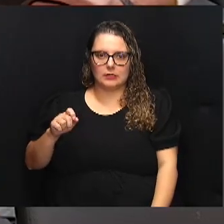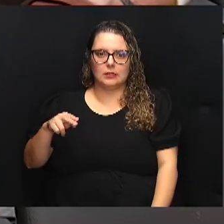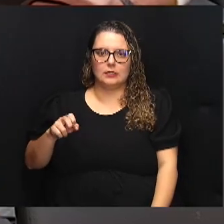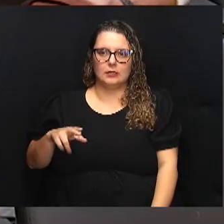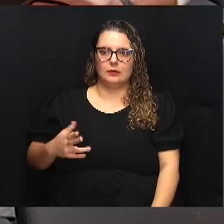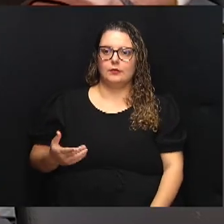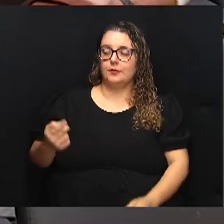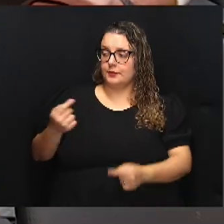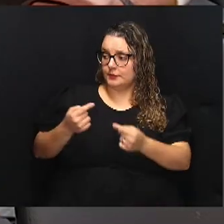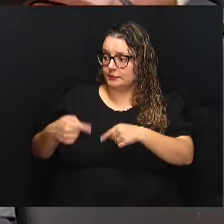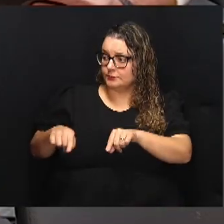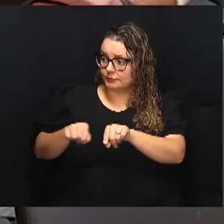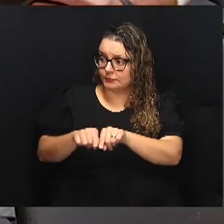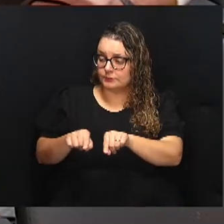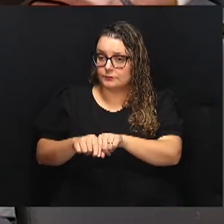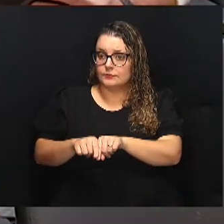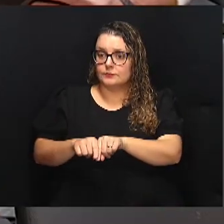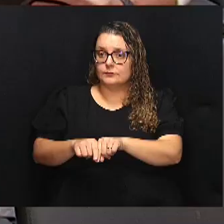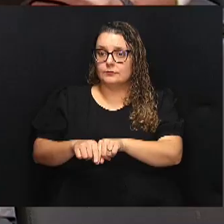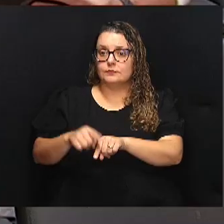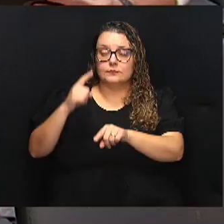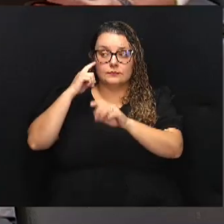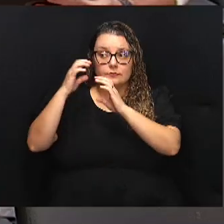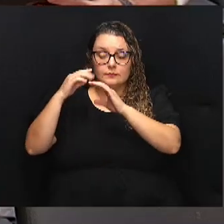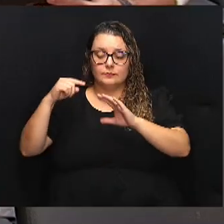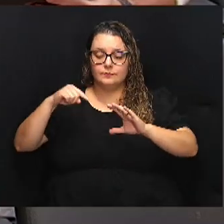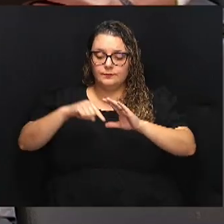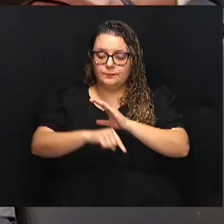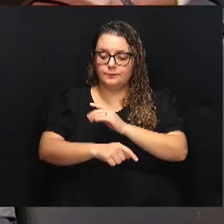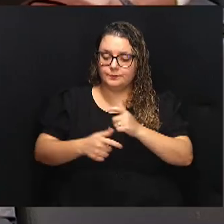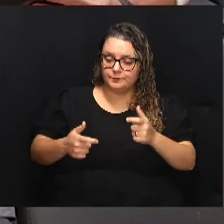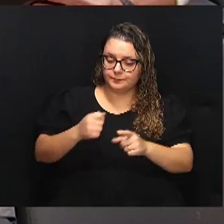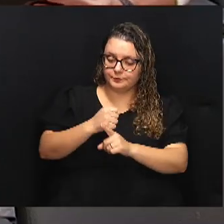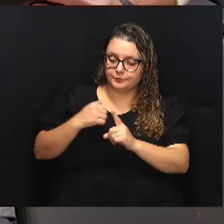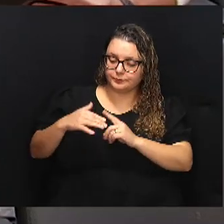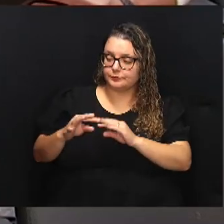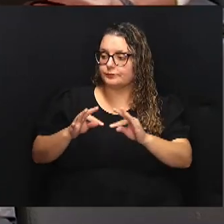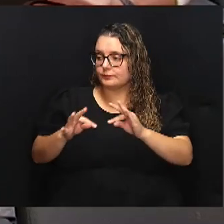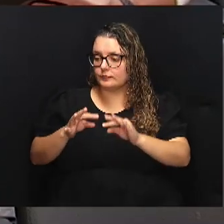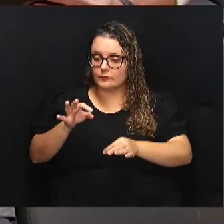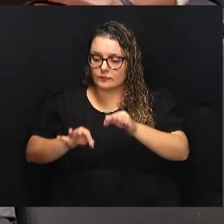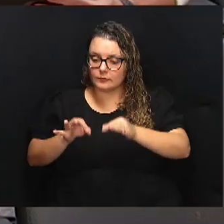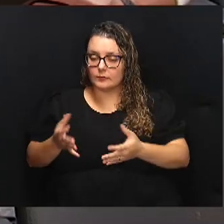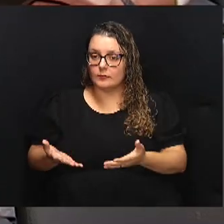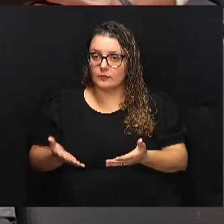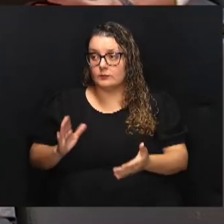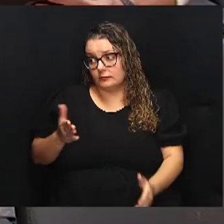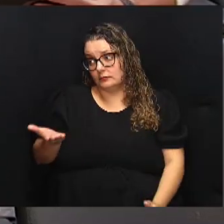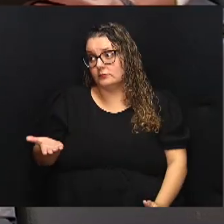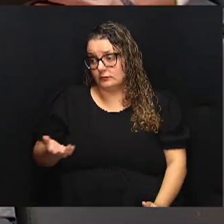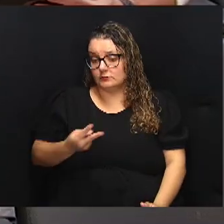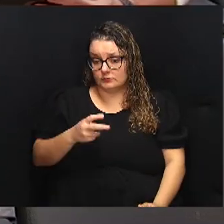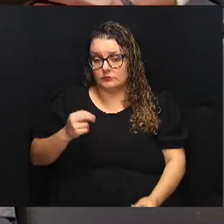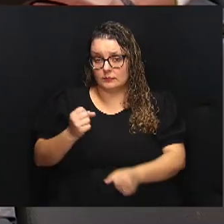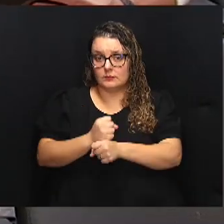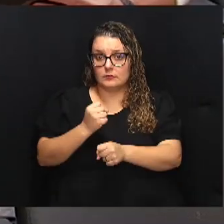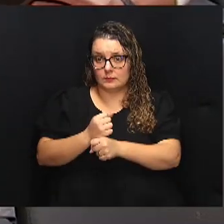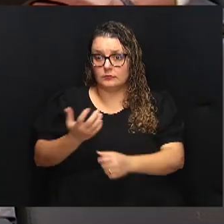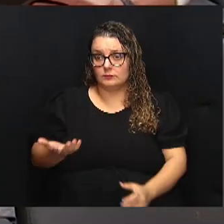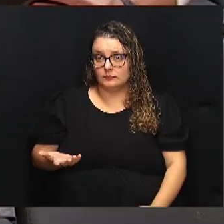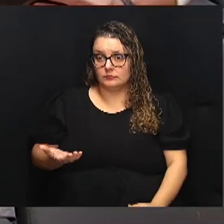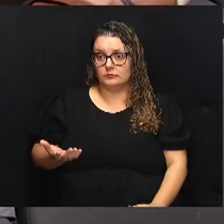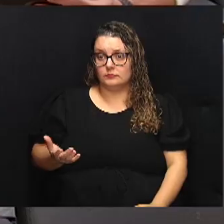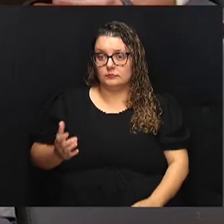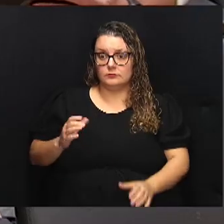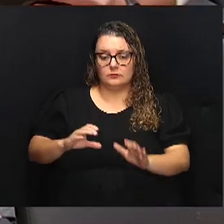da questão de refletir nos avanços sociais, técnicos e jurídicos, né, já que faz 20 anos que o Código